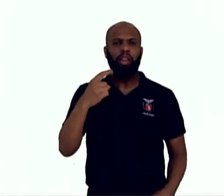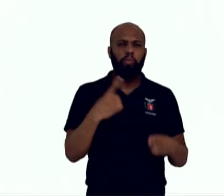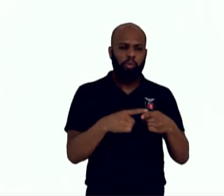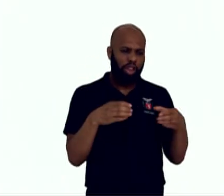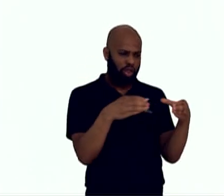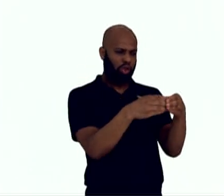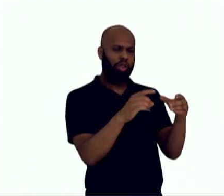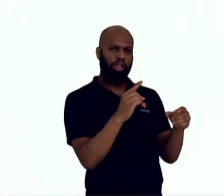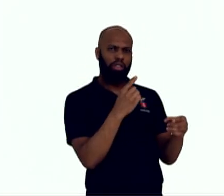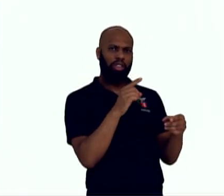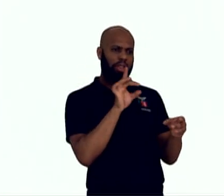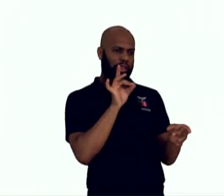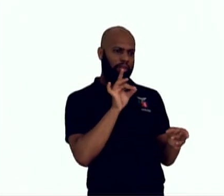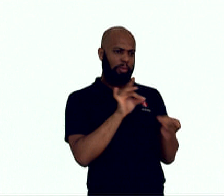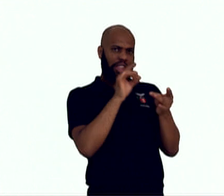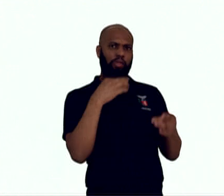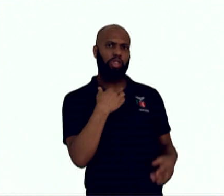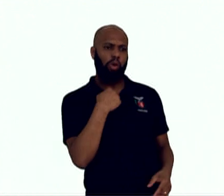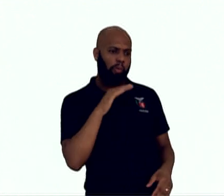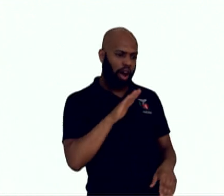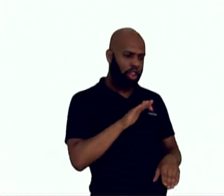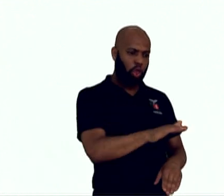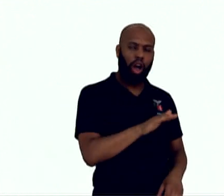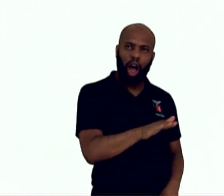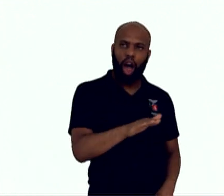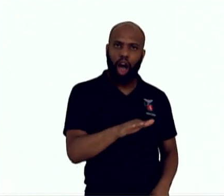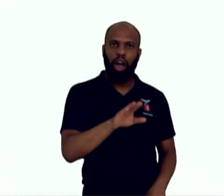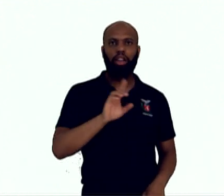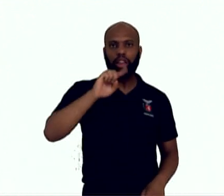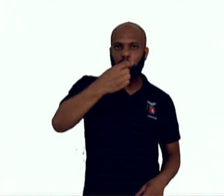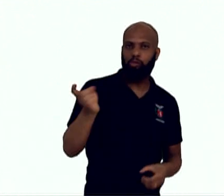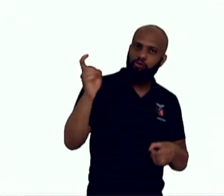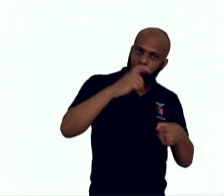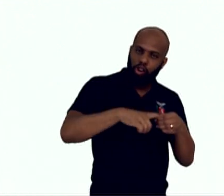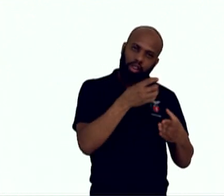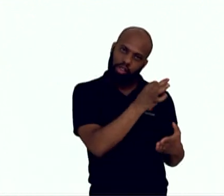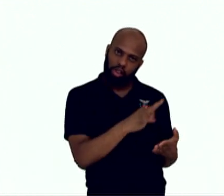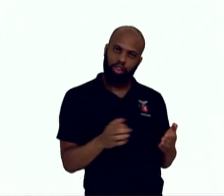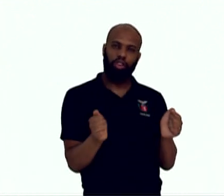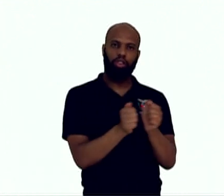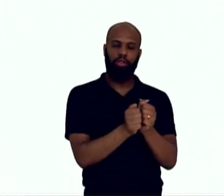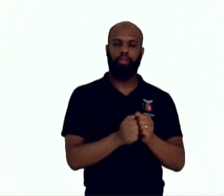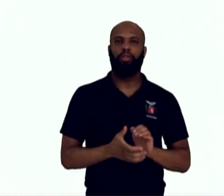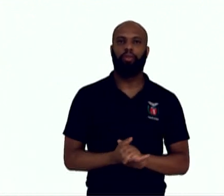eram chamados de intocáveis? Daqui a pouquinho nós voltamos, vamos corrigir essa junto.